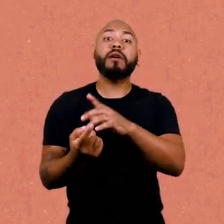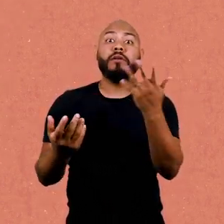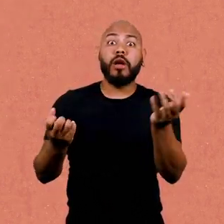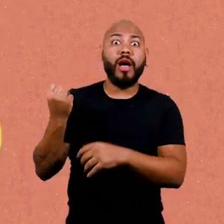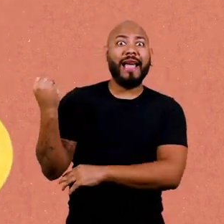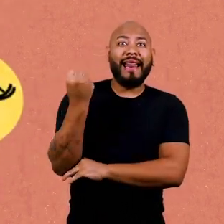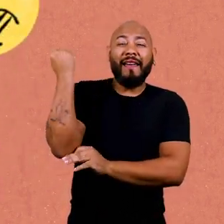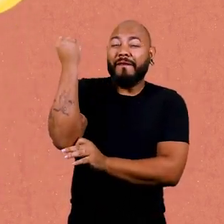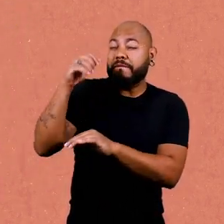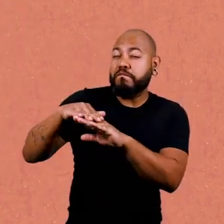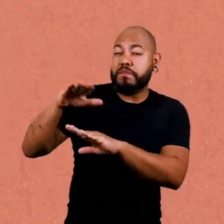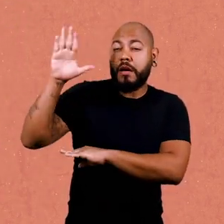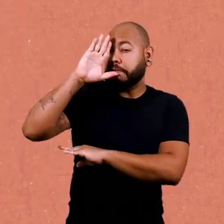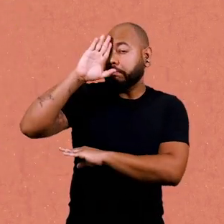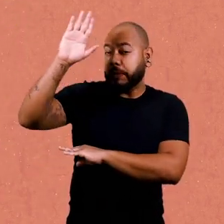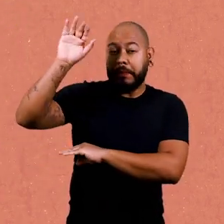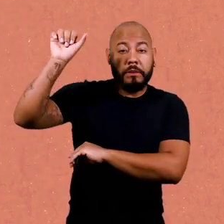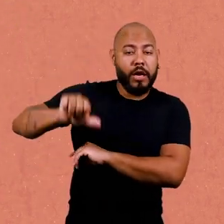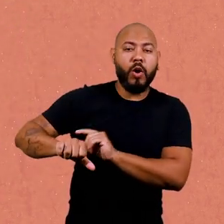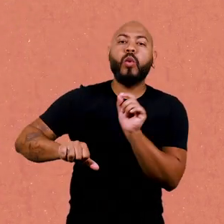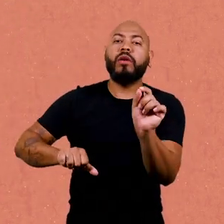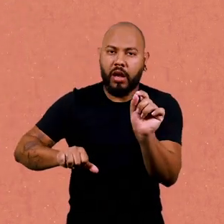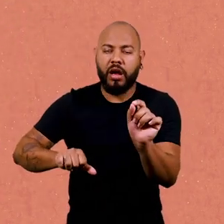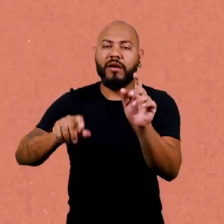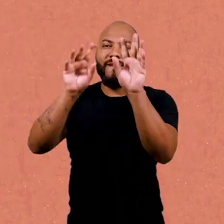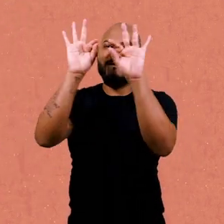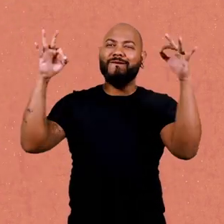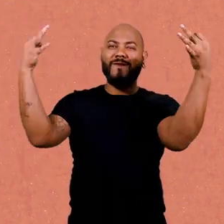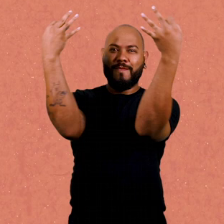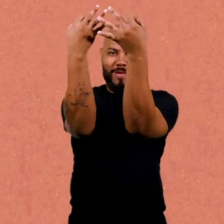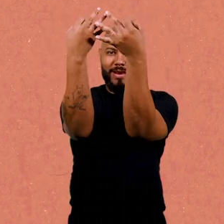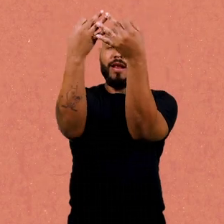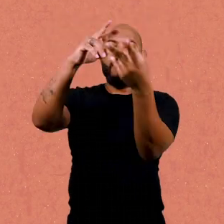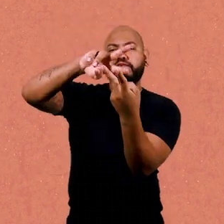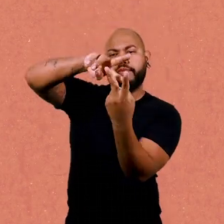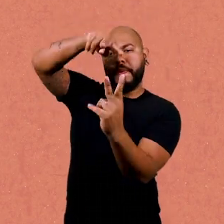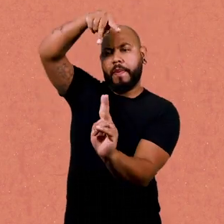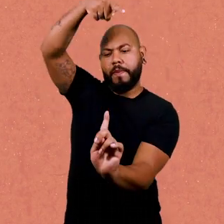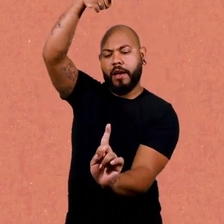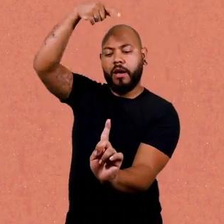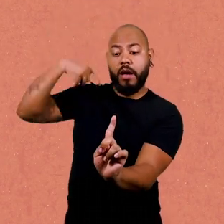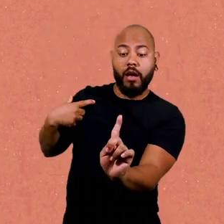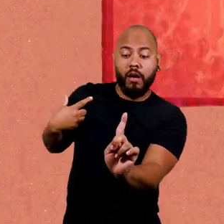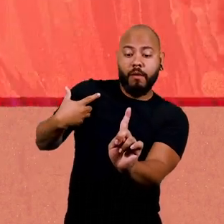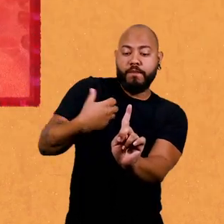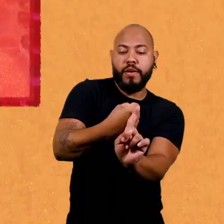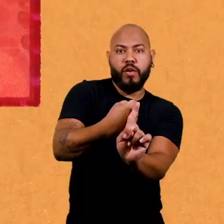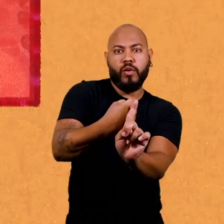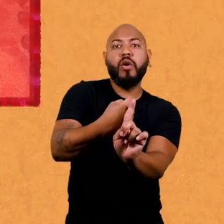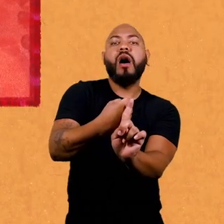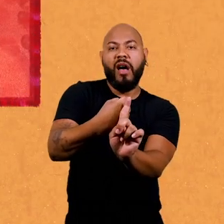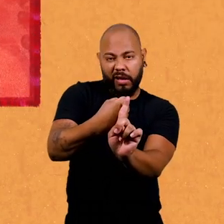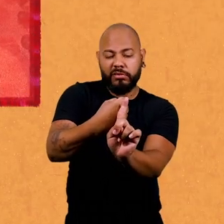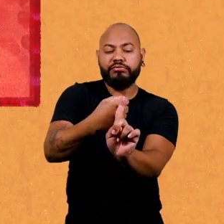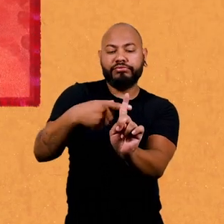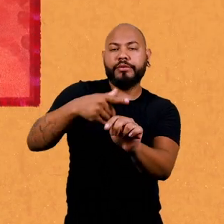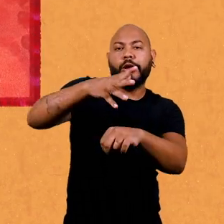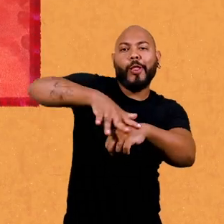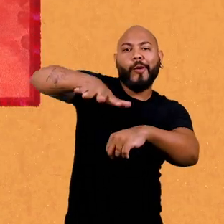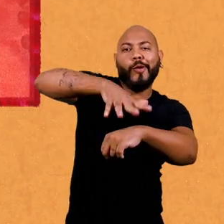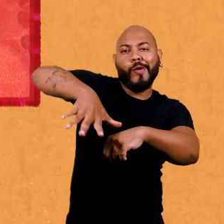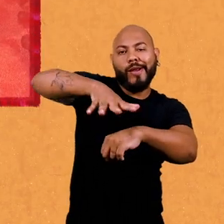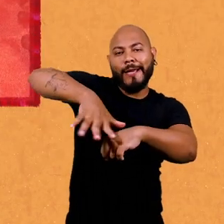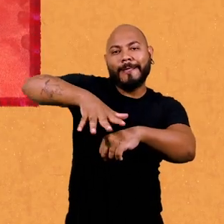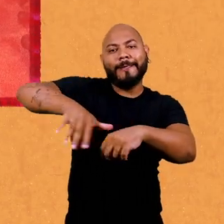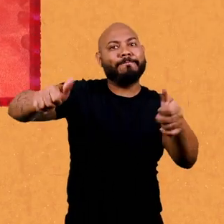indivíduo herda os dois genes para a hemoglobina S. O que acontece é o seguinte: a hemoglobina, ela é